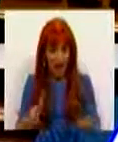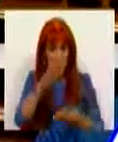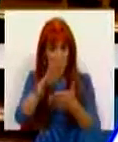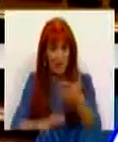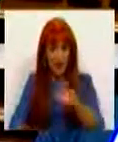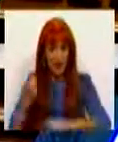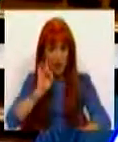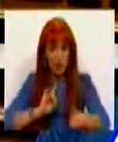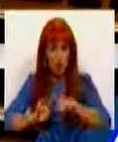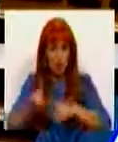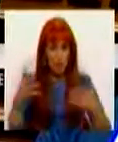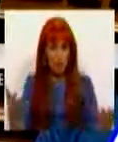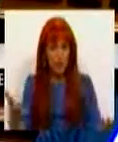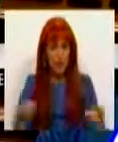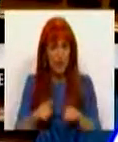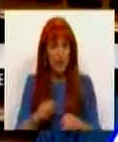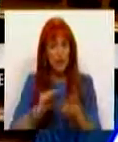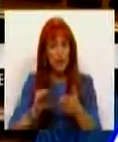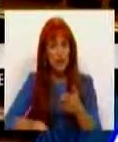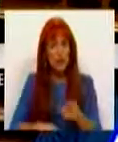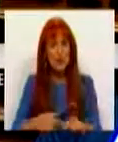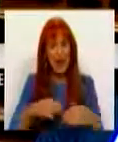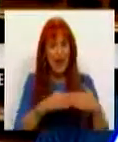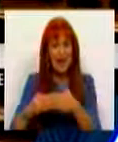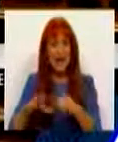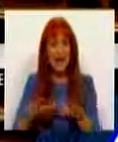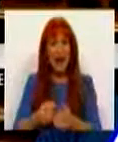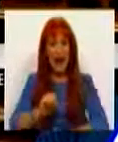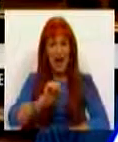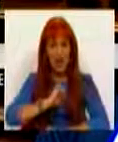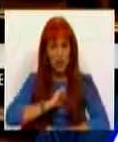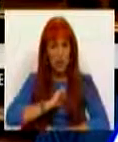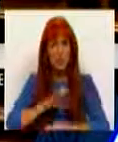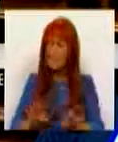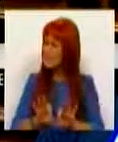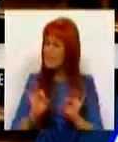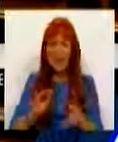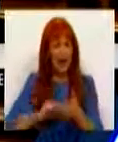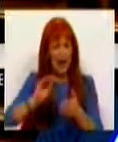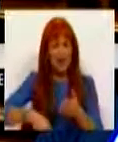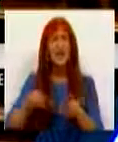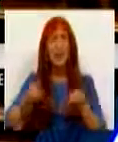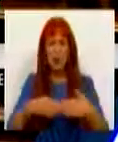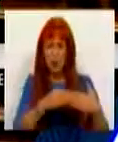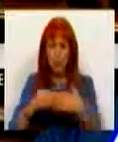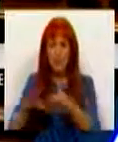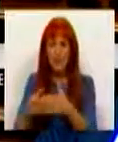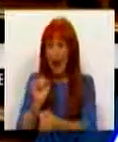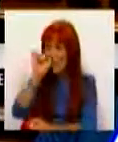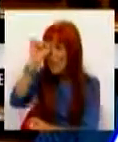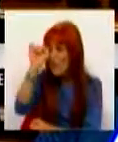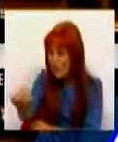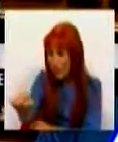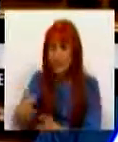texto, senhora deputada, é subscrito pelo líder da minha bancada, é igualmente subscrito pelo líder da sua